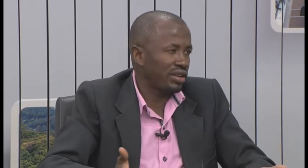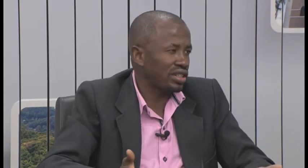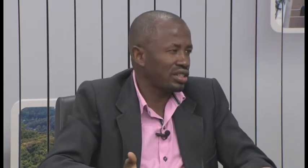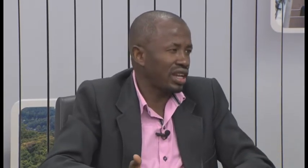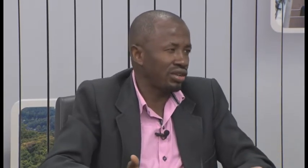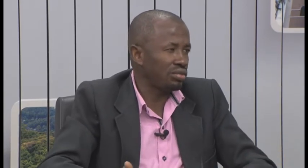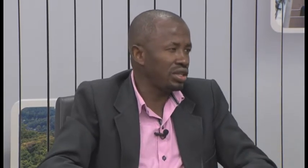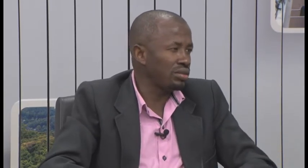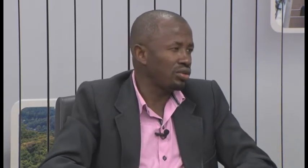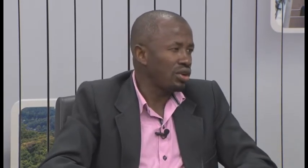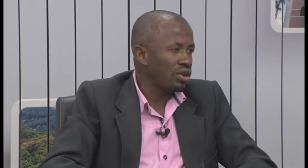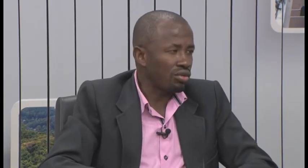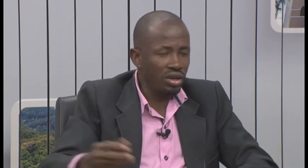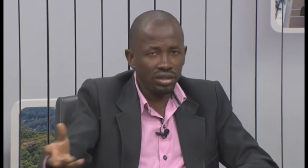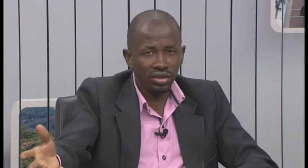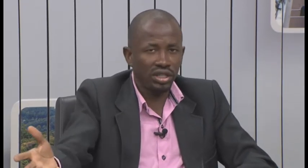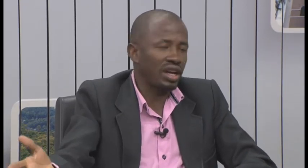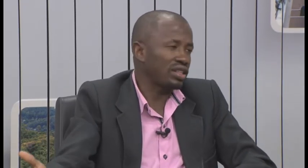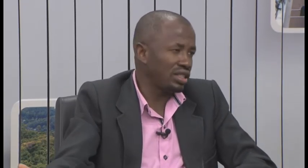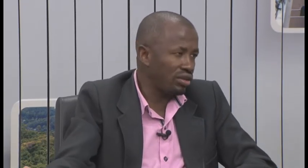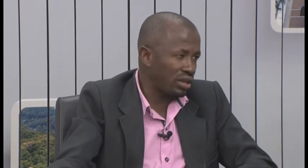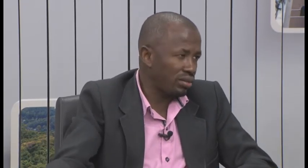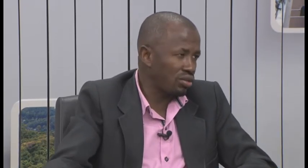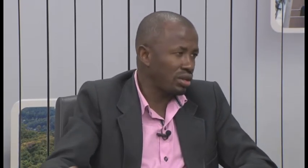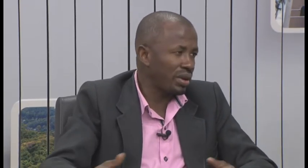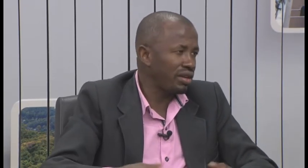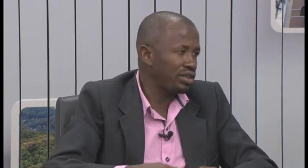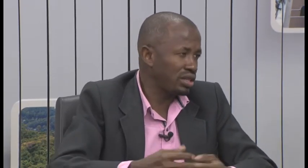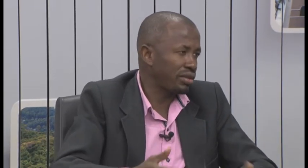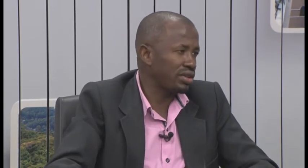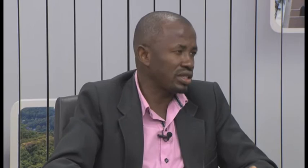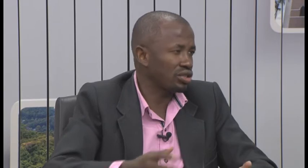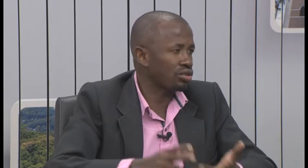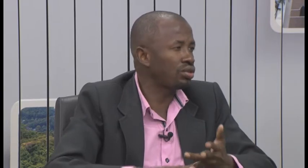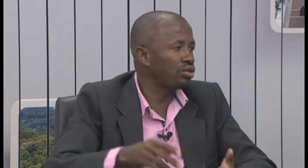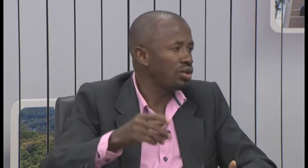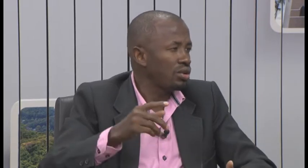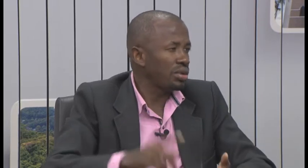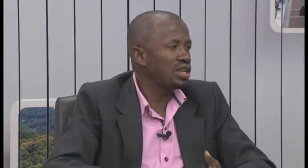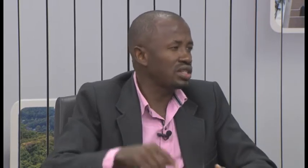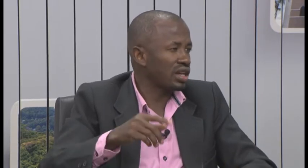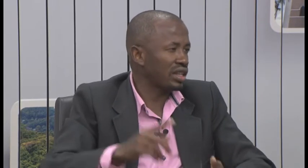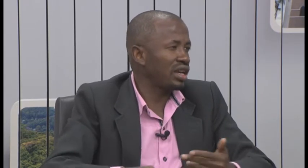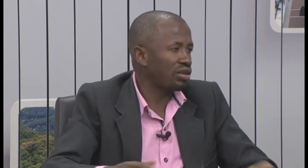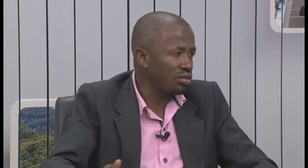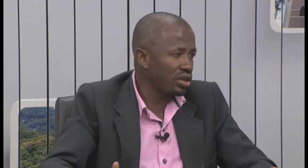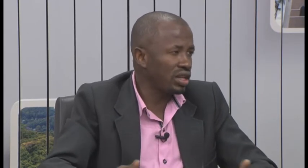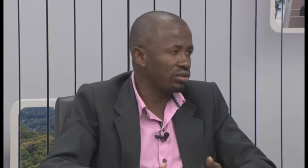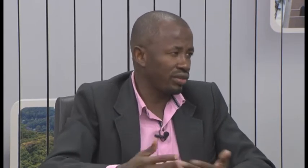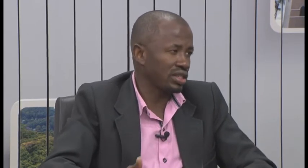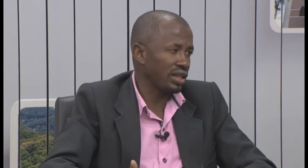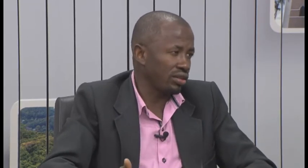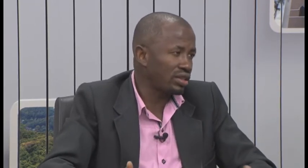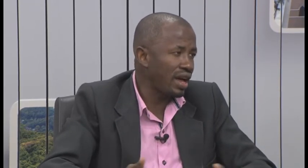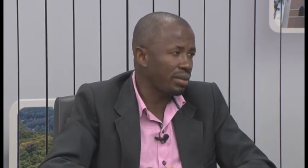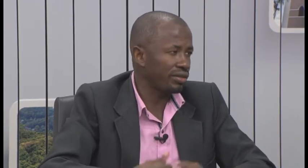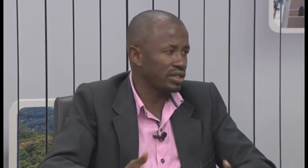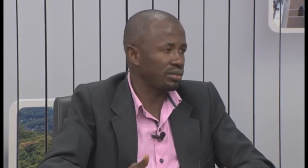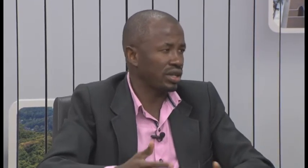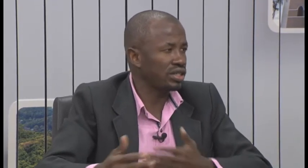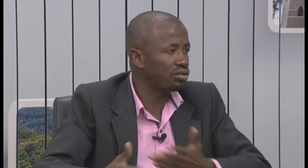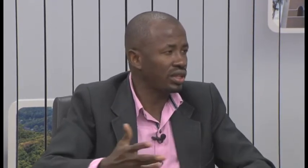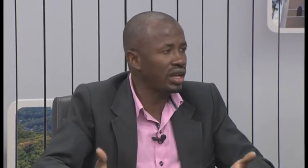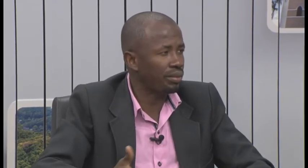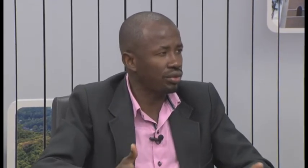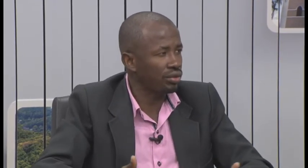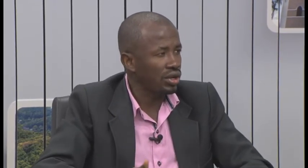a faixa de salário mínimo, como eles vão tirar dinheiro na bolsa para investir, para fazer som, mesa, cadeira? Como que eles vão fazer? Não dá para fazer,